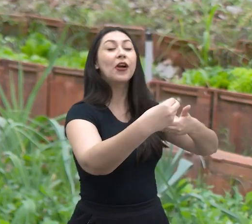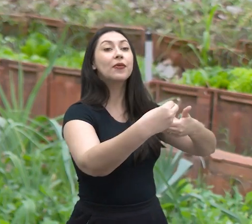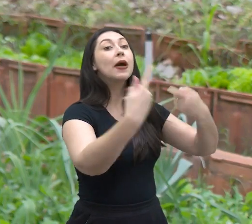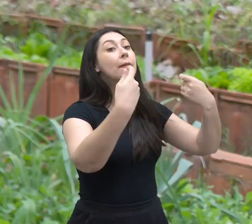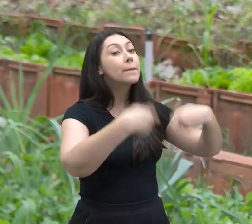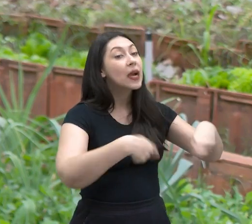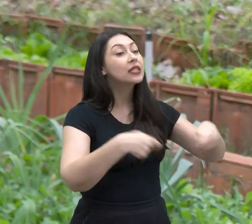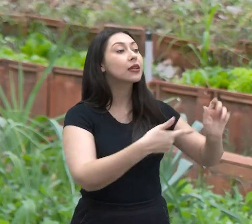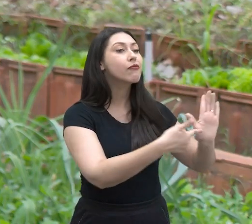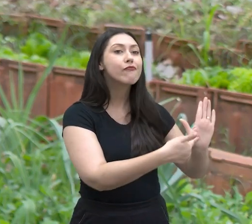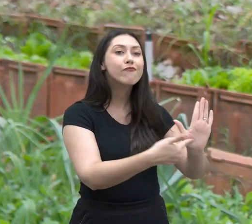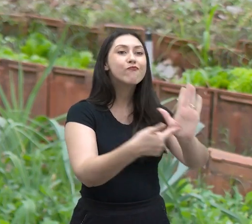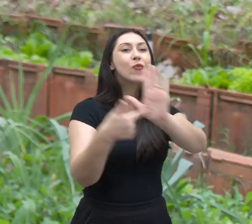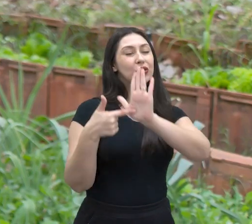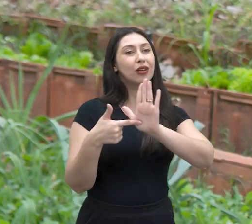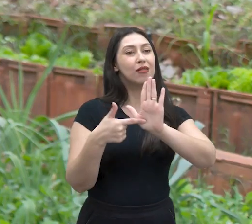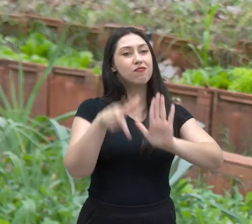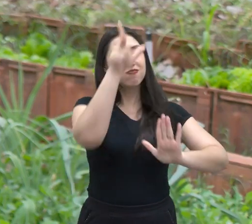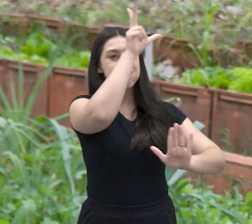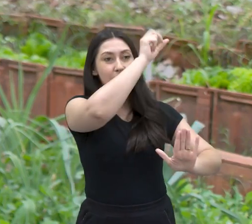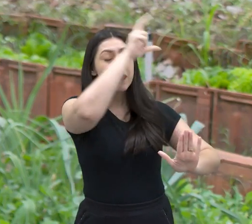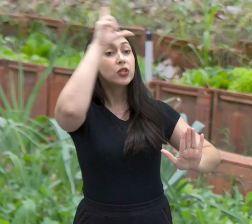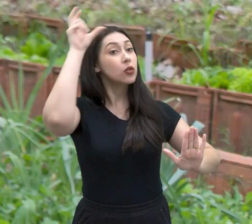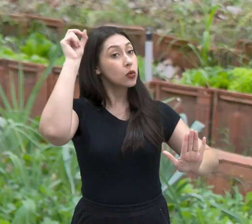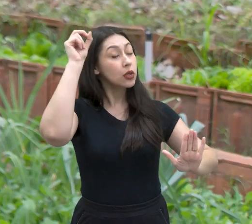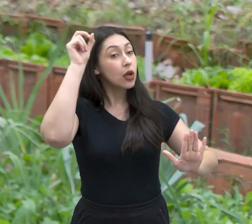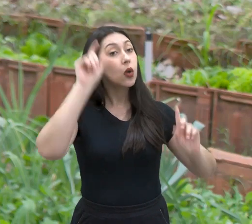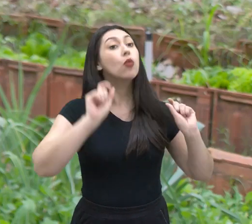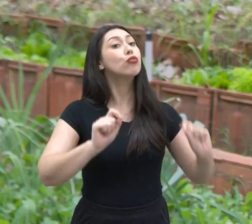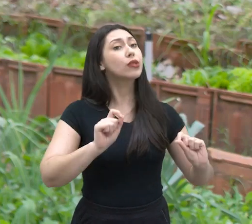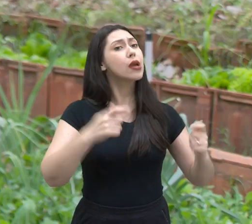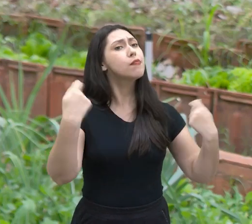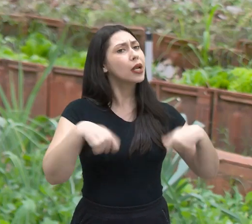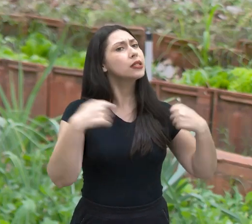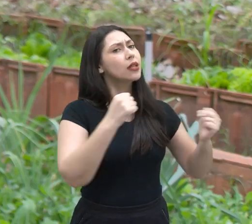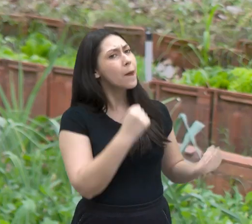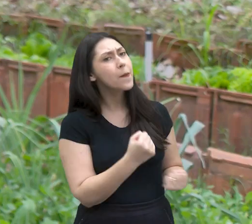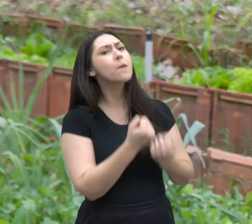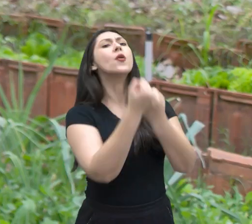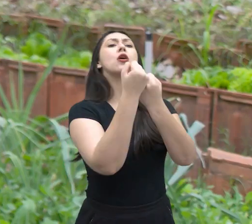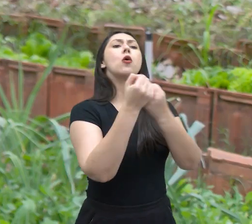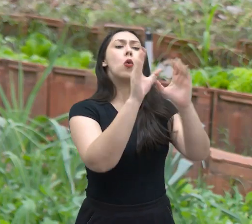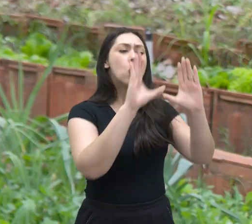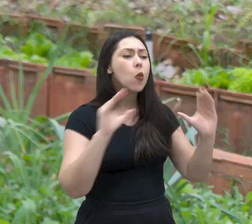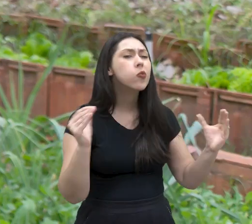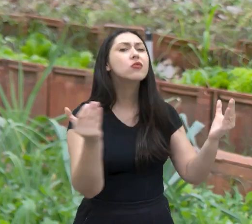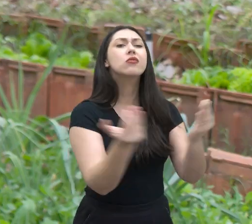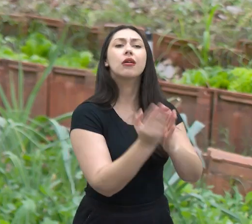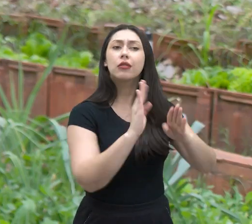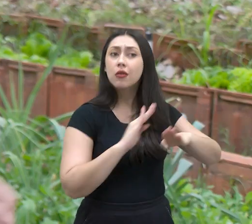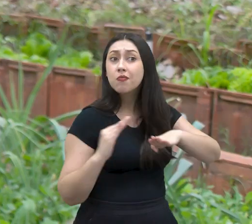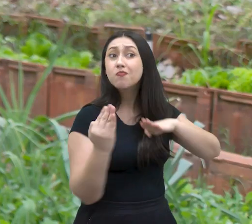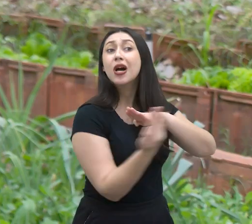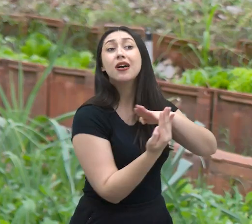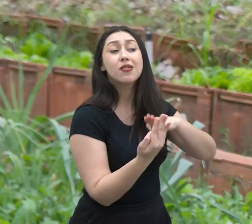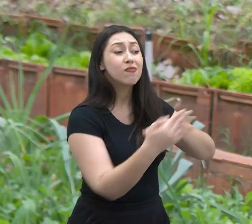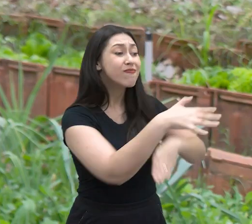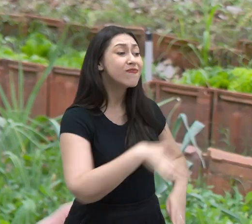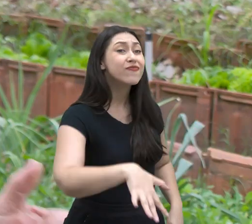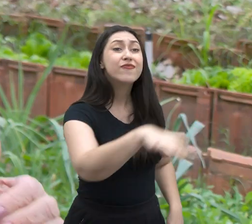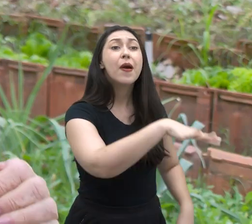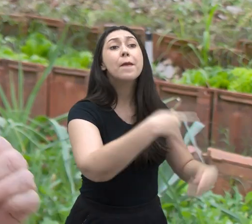tem que mostrar para o poder público que ele precisa apoiar as comunidades, os bairros hoje que estão